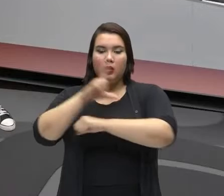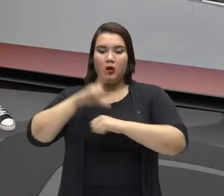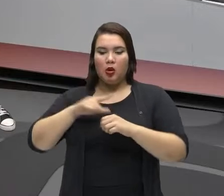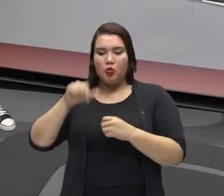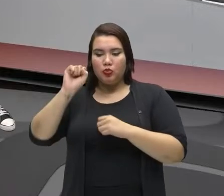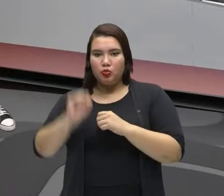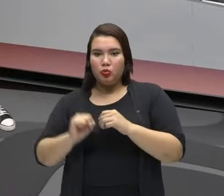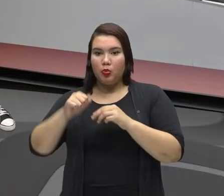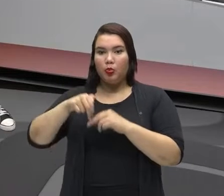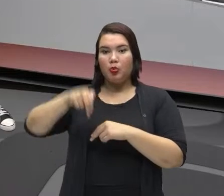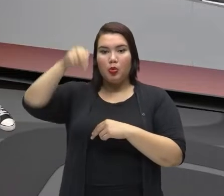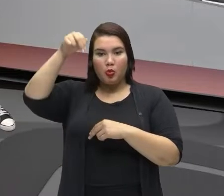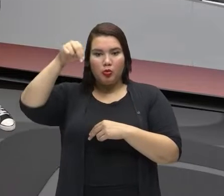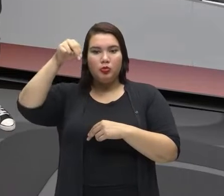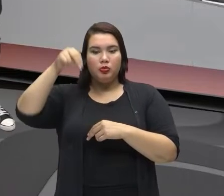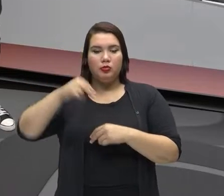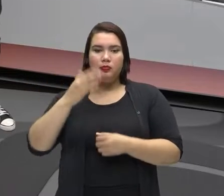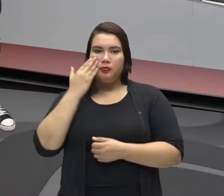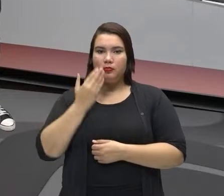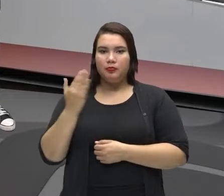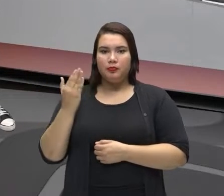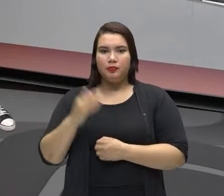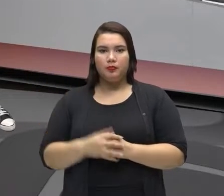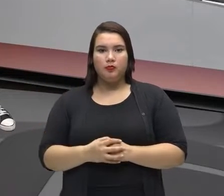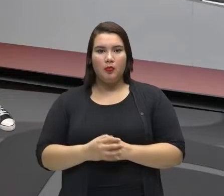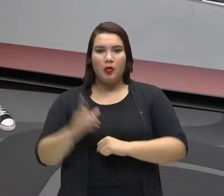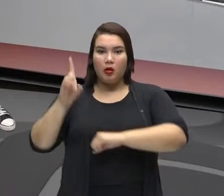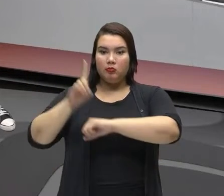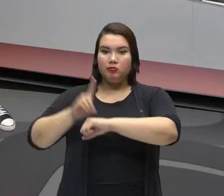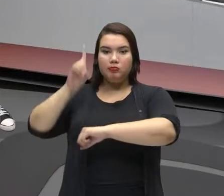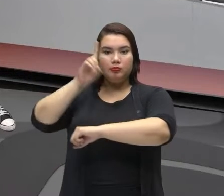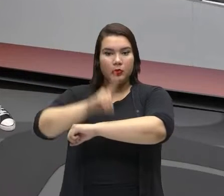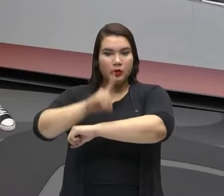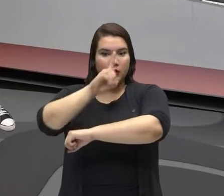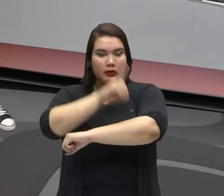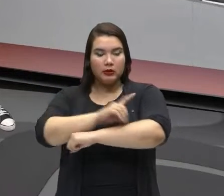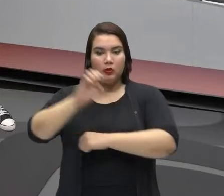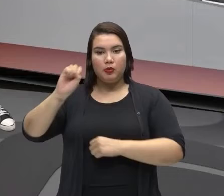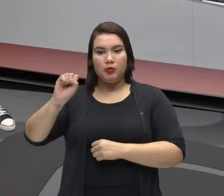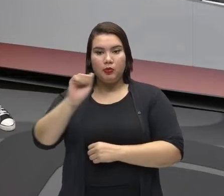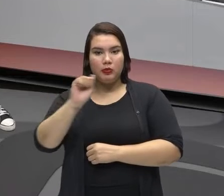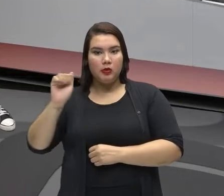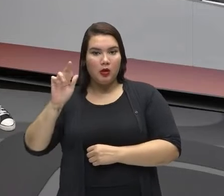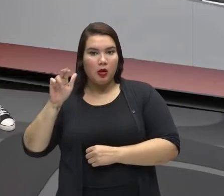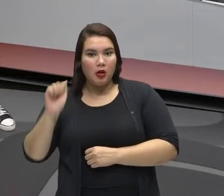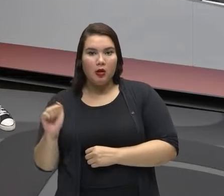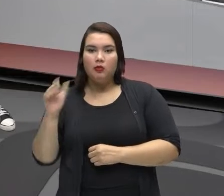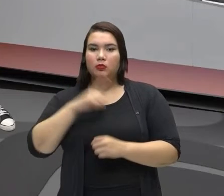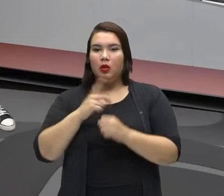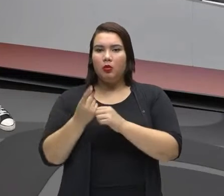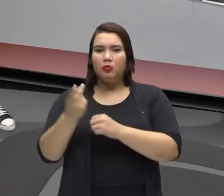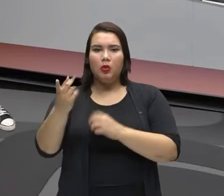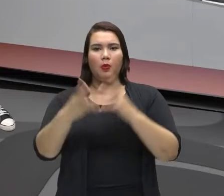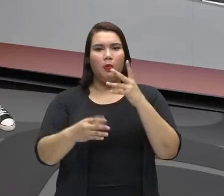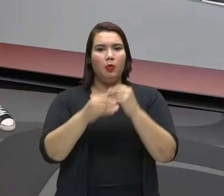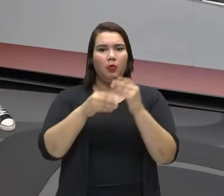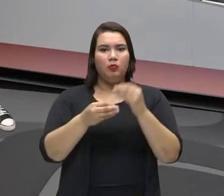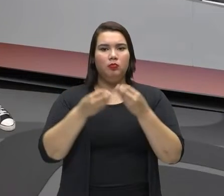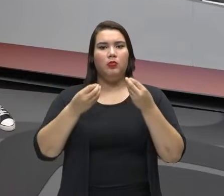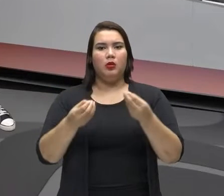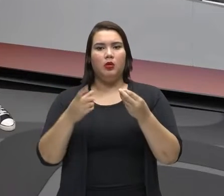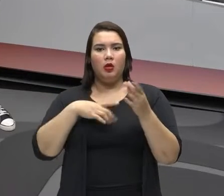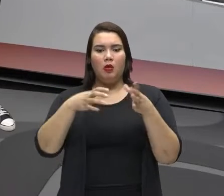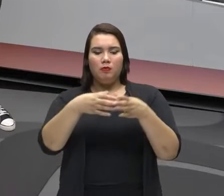continente africano. Olha só, o deserto do Saara, por muito tempo, acabou colaborando para o isolamento